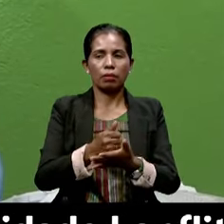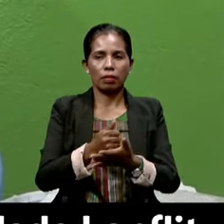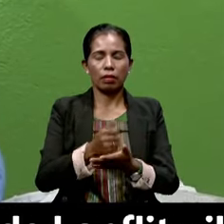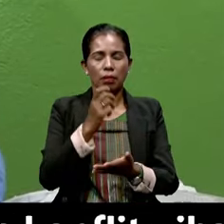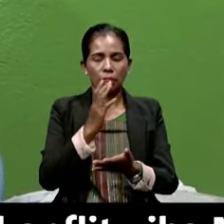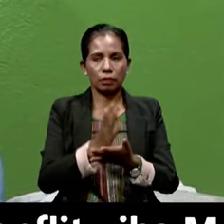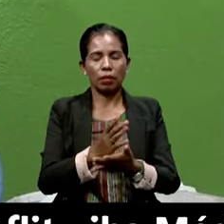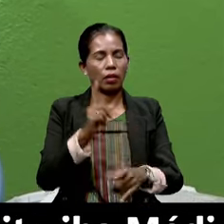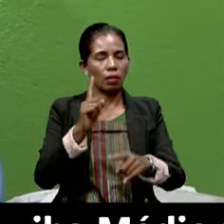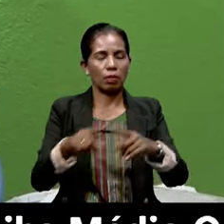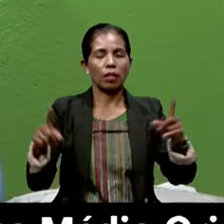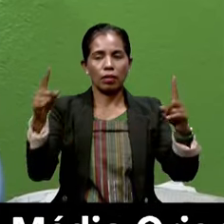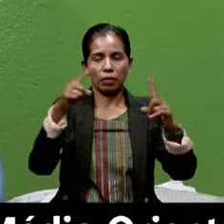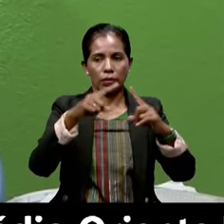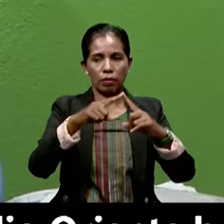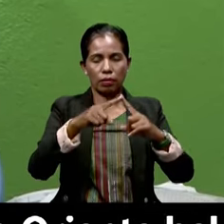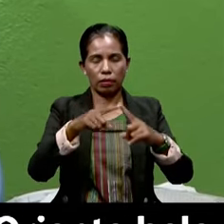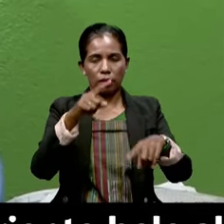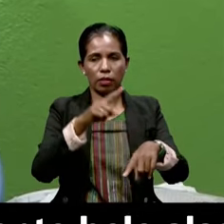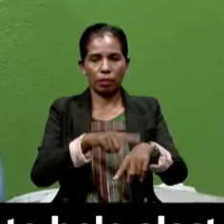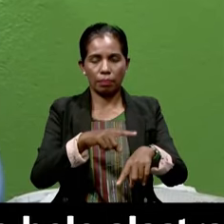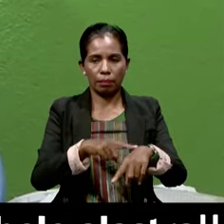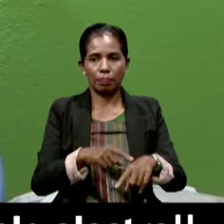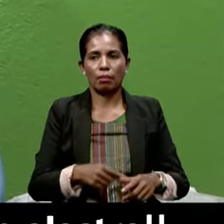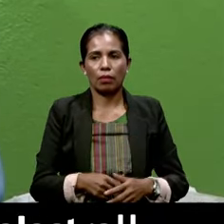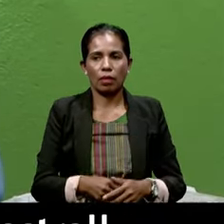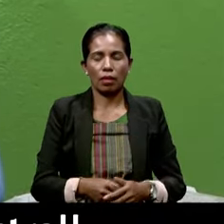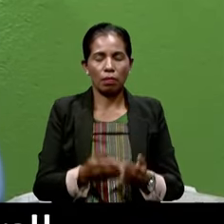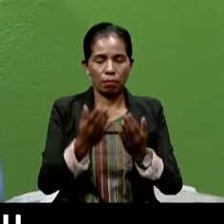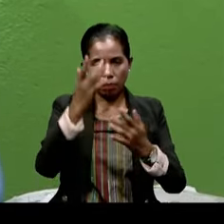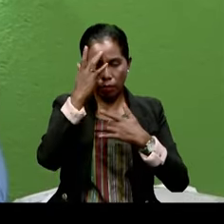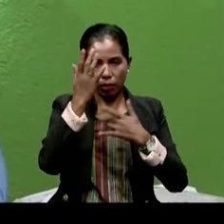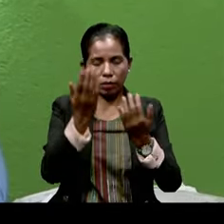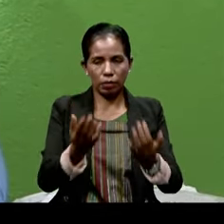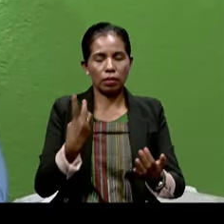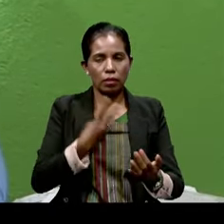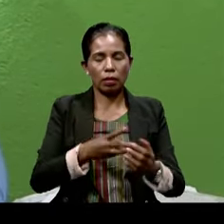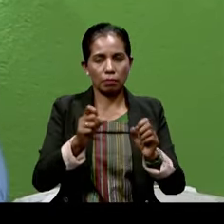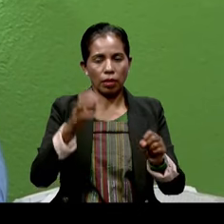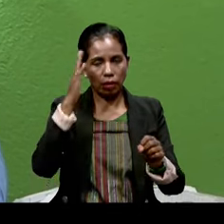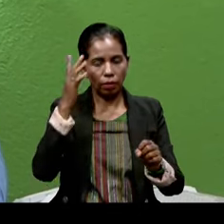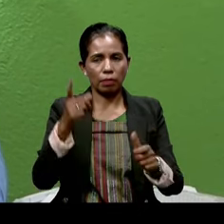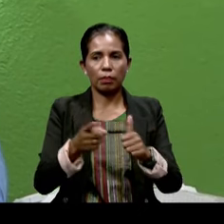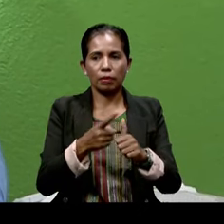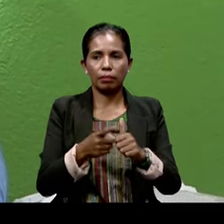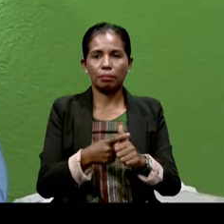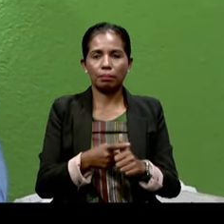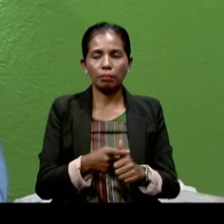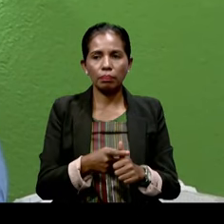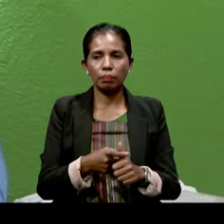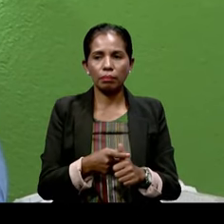prevene, lavele toia, punto ida be grave ona makita foi indetecta. Primeiro socorro ne makni